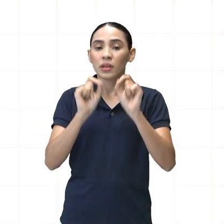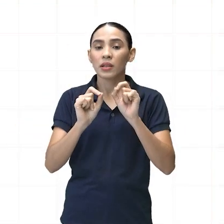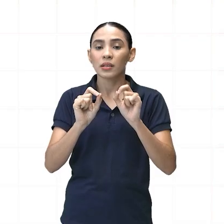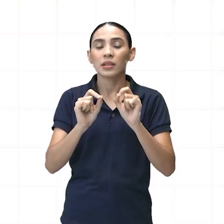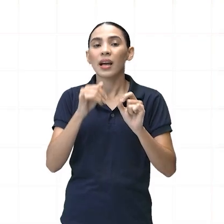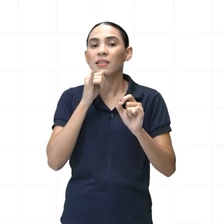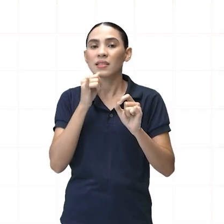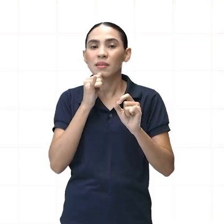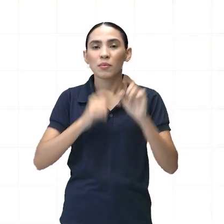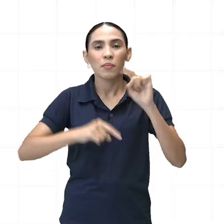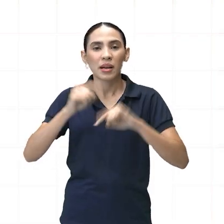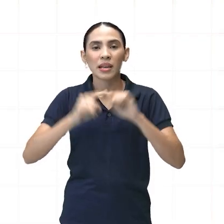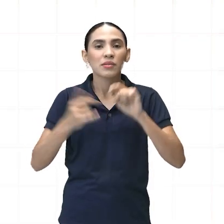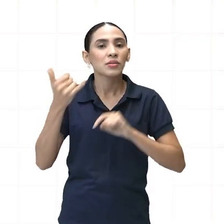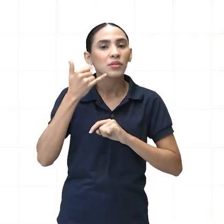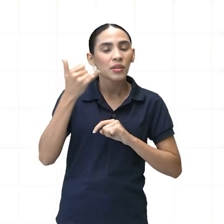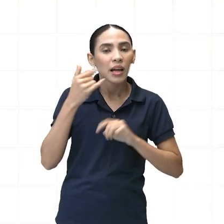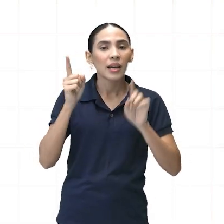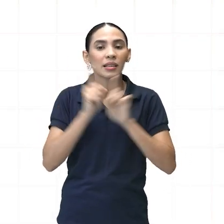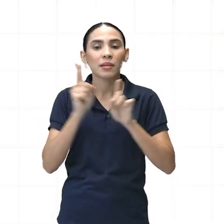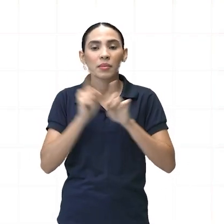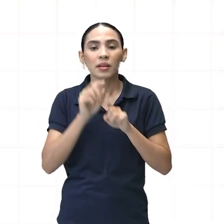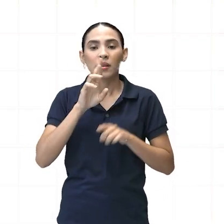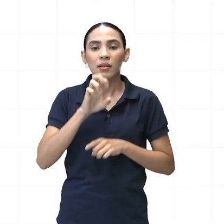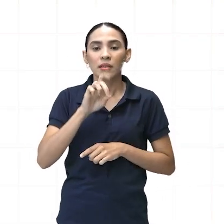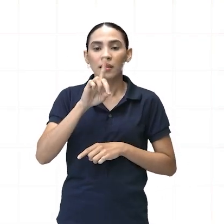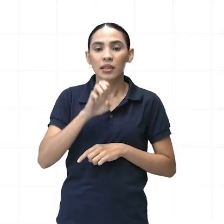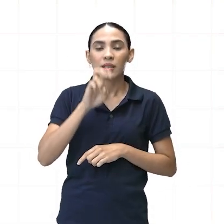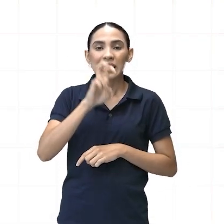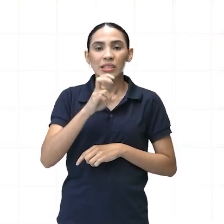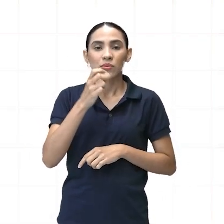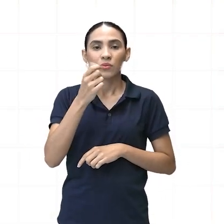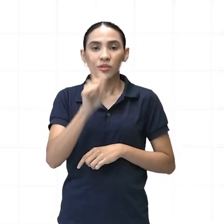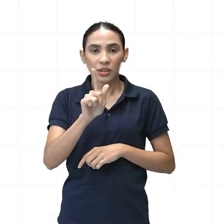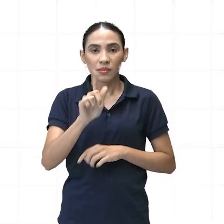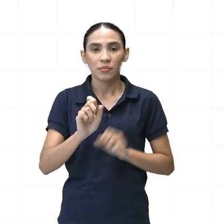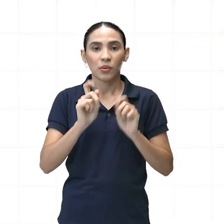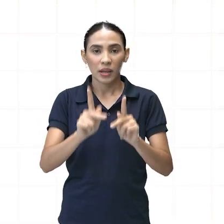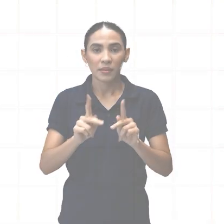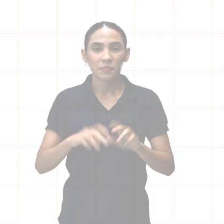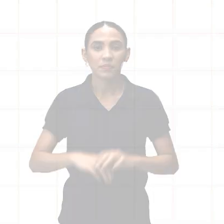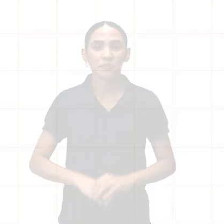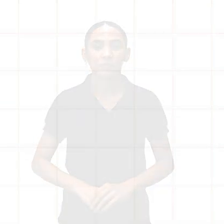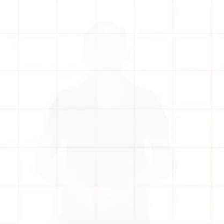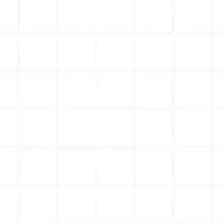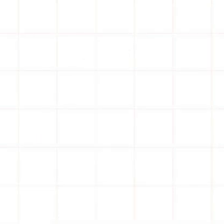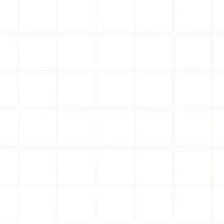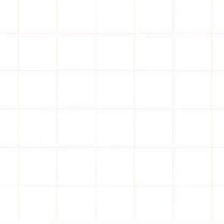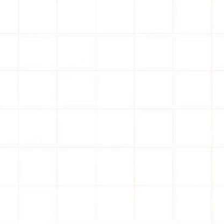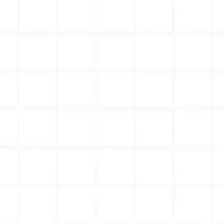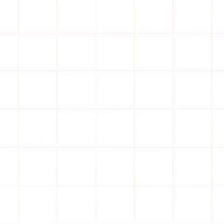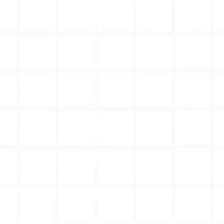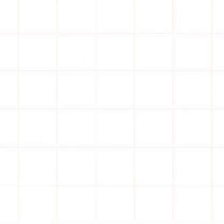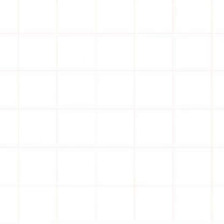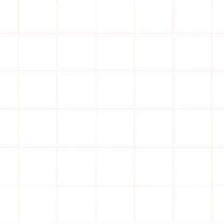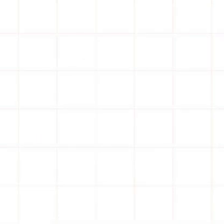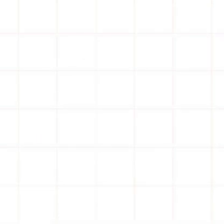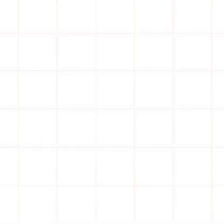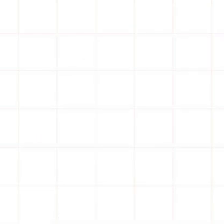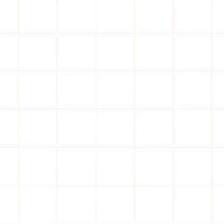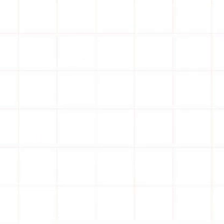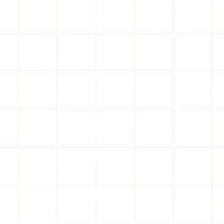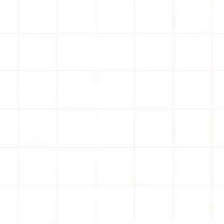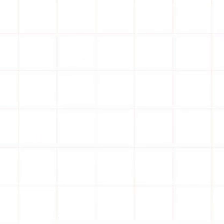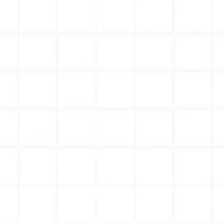Dos smartphones e das redes 5G. Né? E futuramente, daqui a alguns anos, já vamos ter as